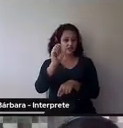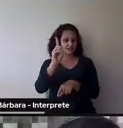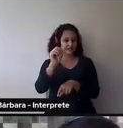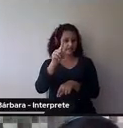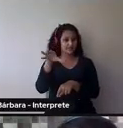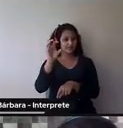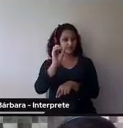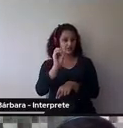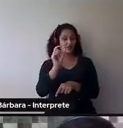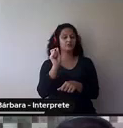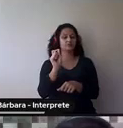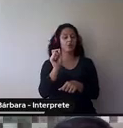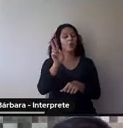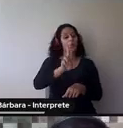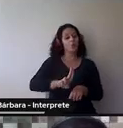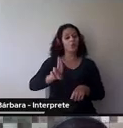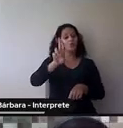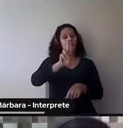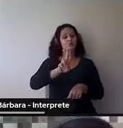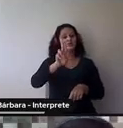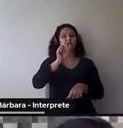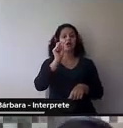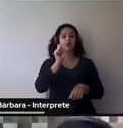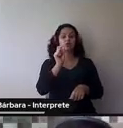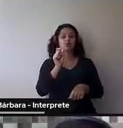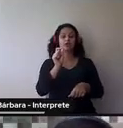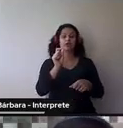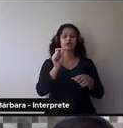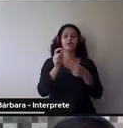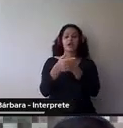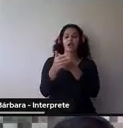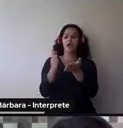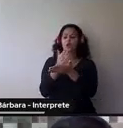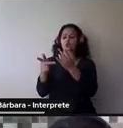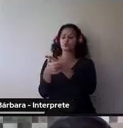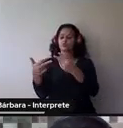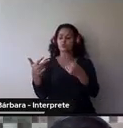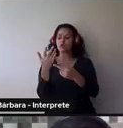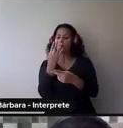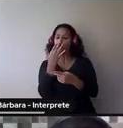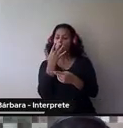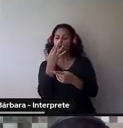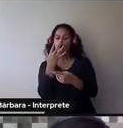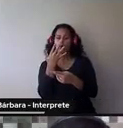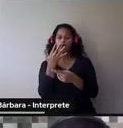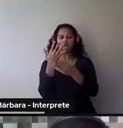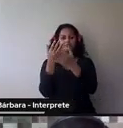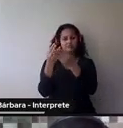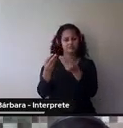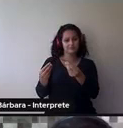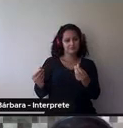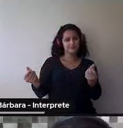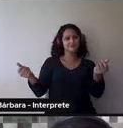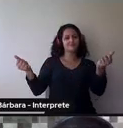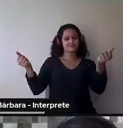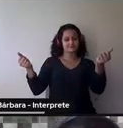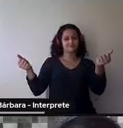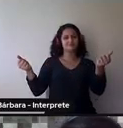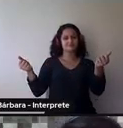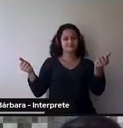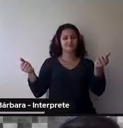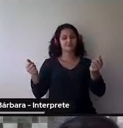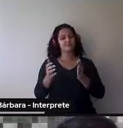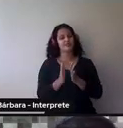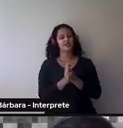são utilizados para a descoloração de compostos sintéticos. Então, esses fungos têm esse interesse, no caso, de degradar